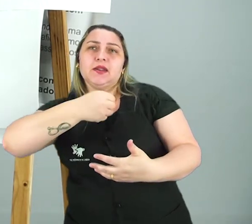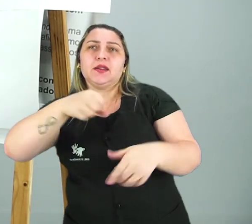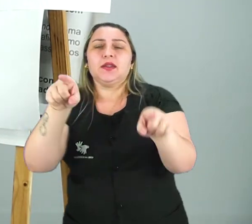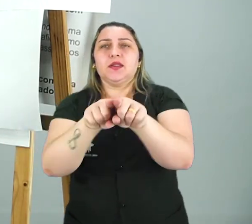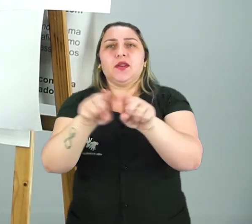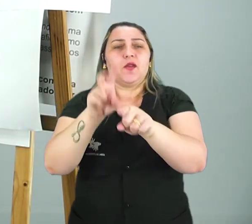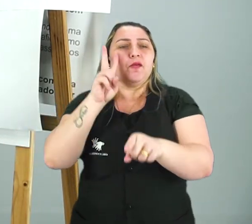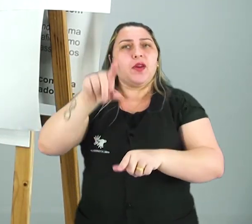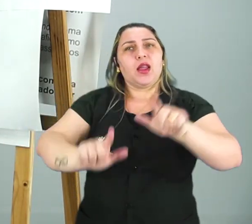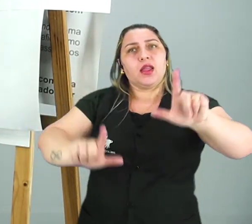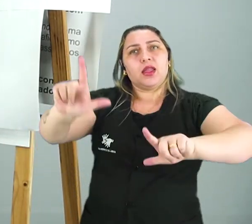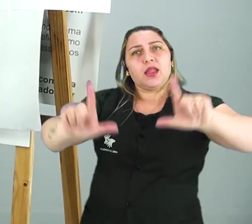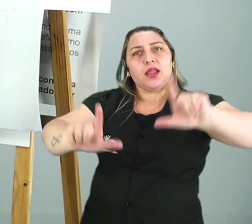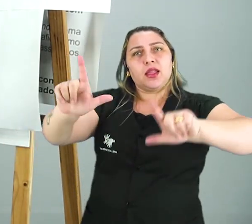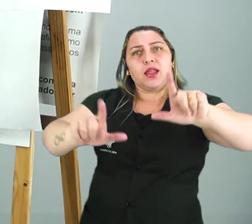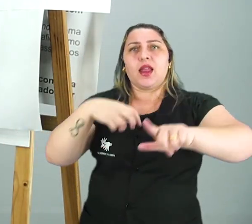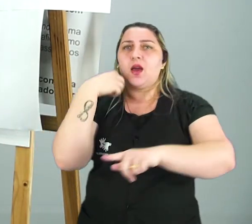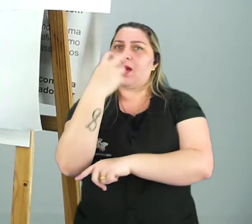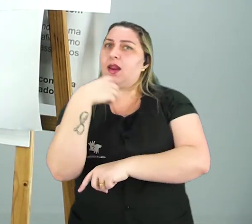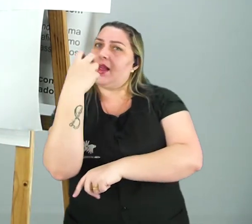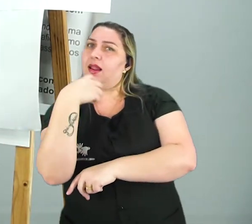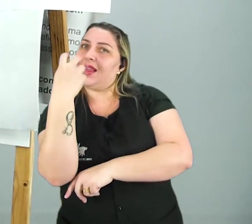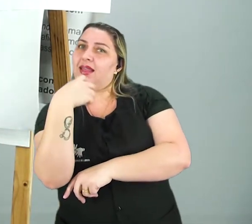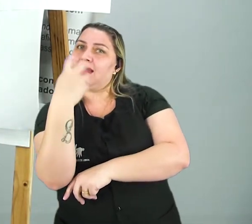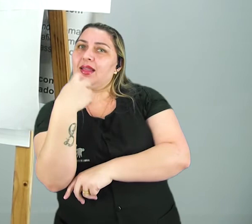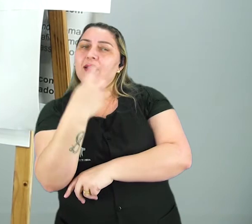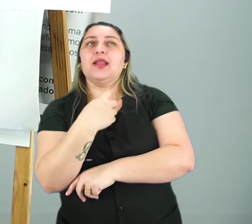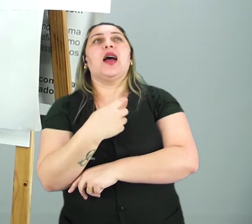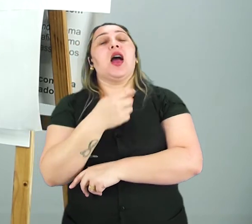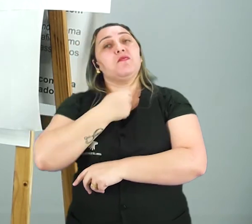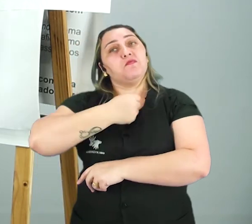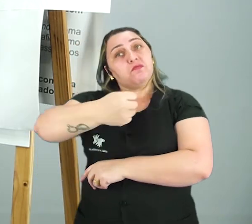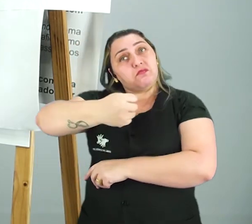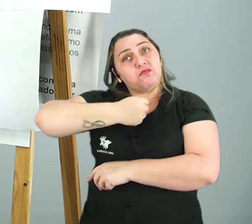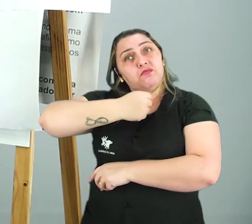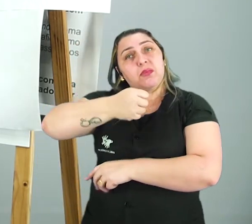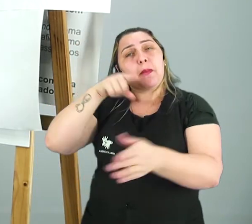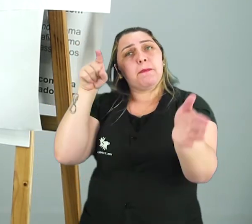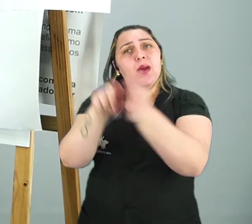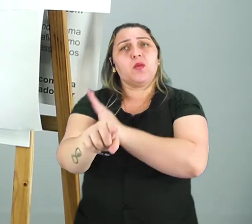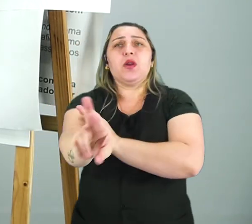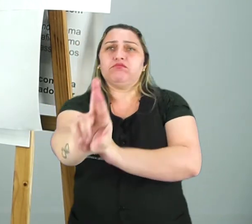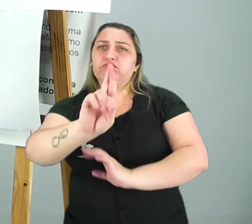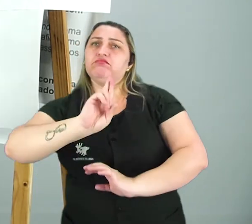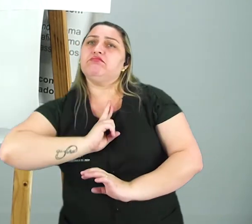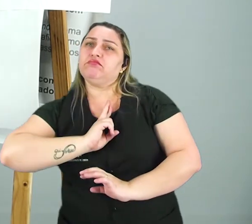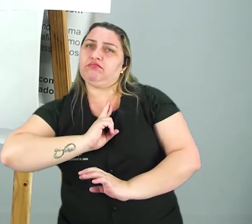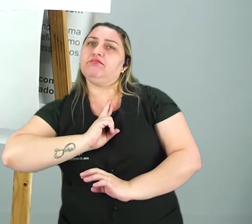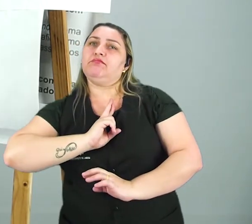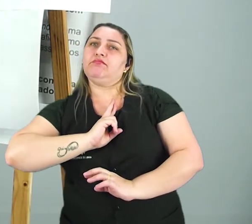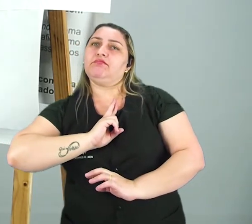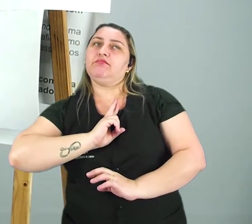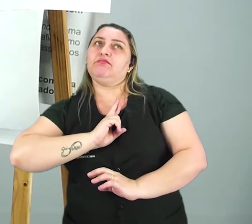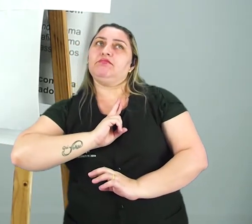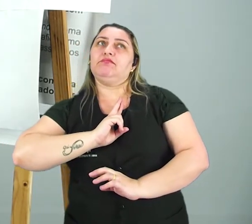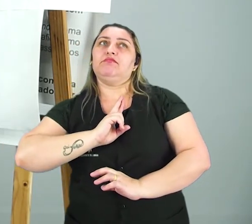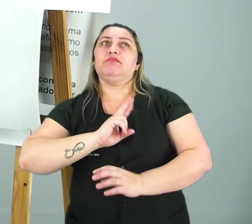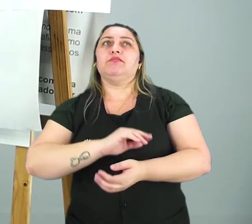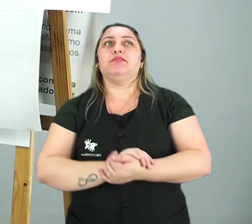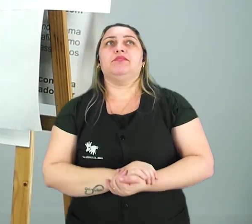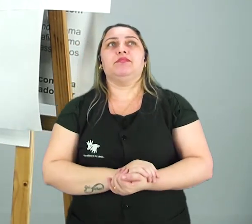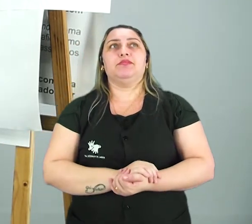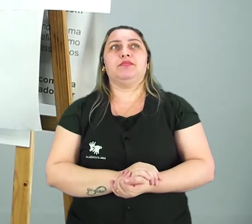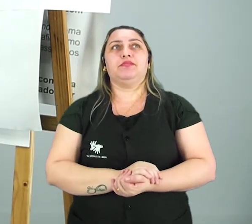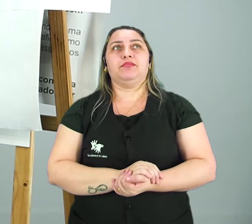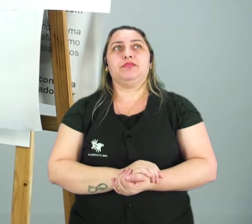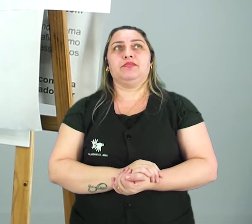vê na televisão, como eu falei, na oralidade. Ou seja, eu vou ser entrevistada, alguém me faz perguntas e lá mesmo, como